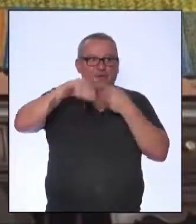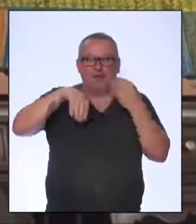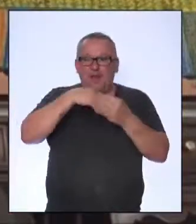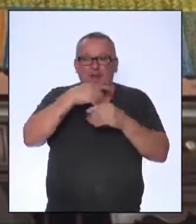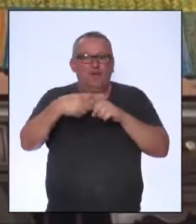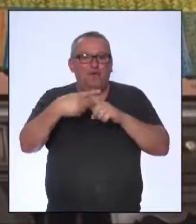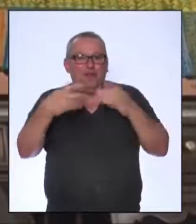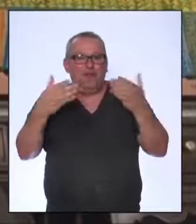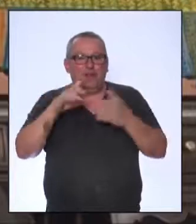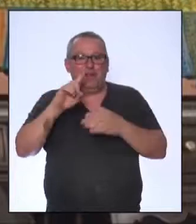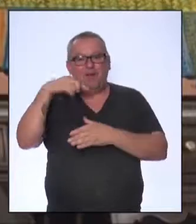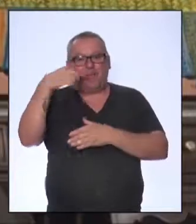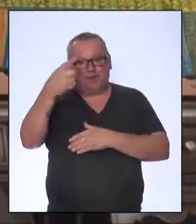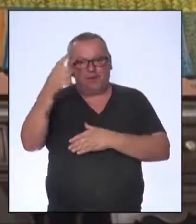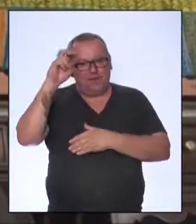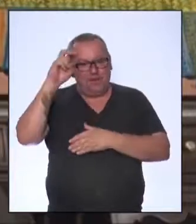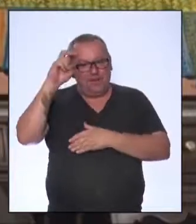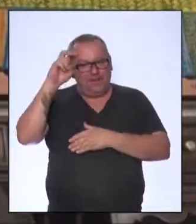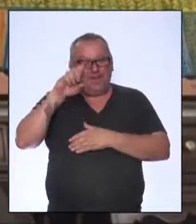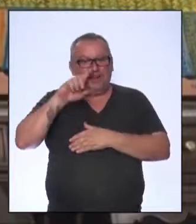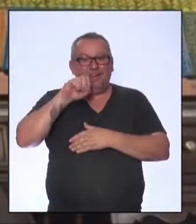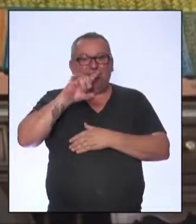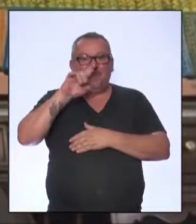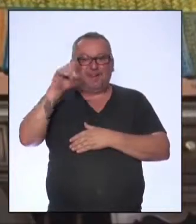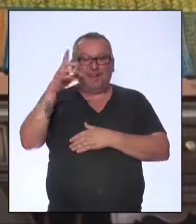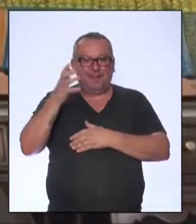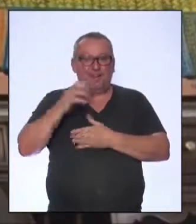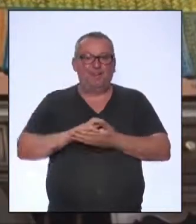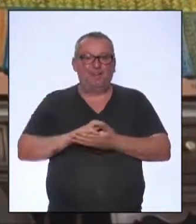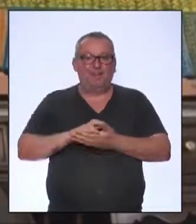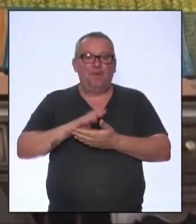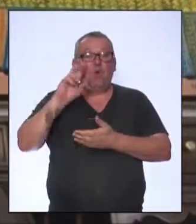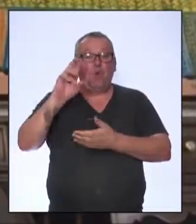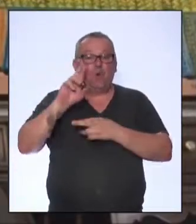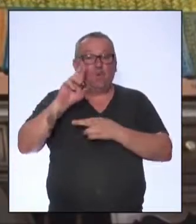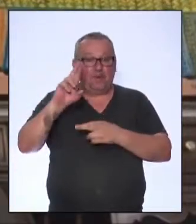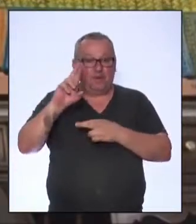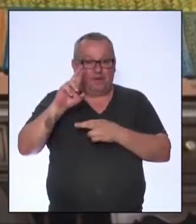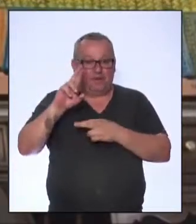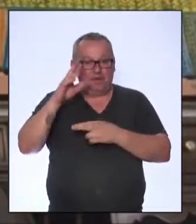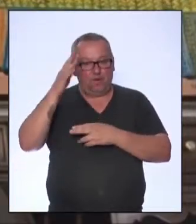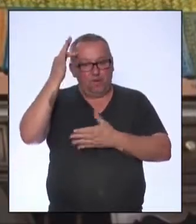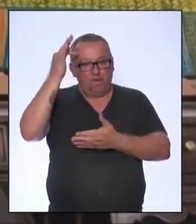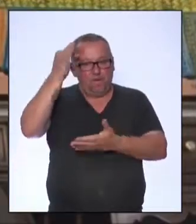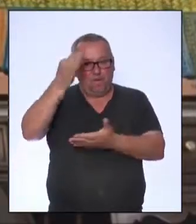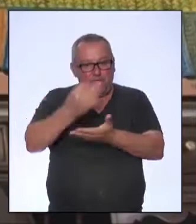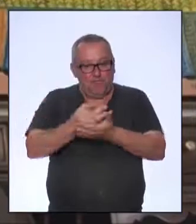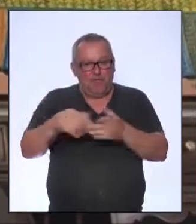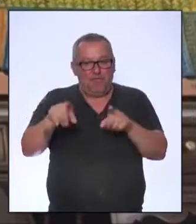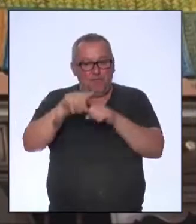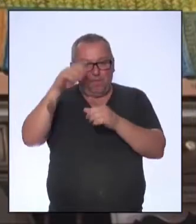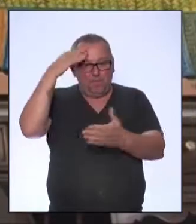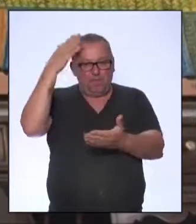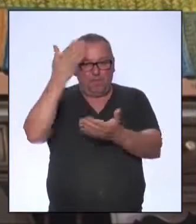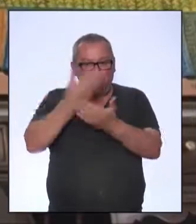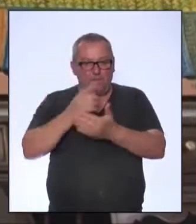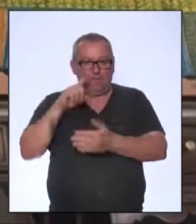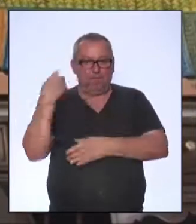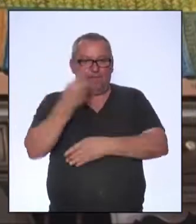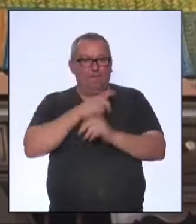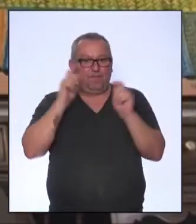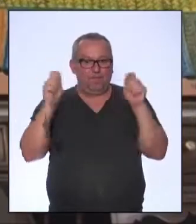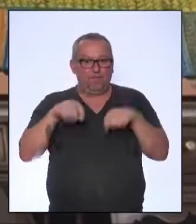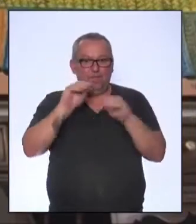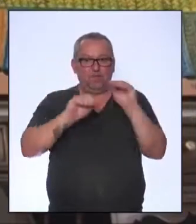Mas até a próxima quinta, se Deus quiser, com esperança, com fé e confiança na nossa